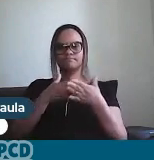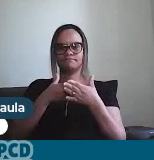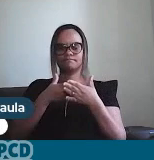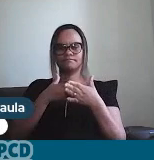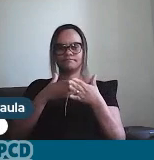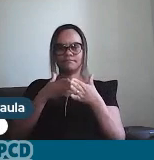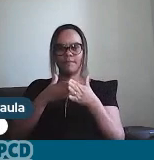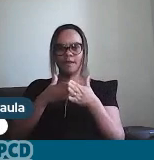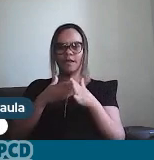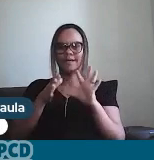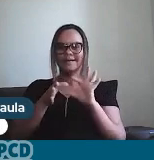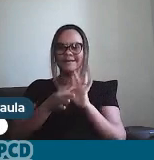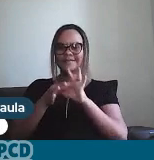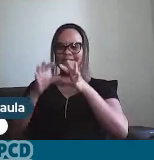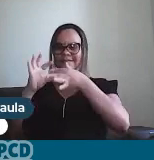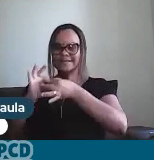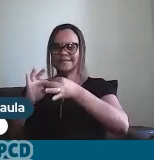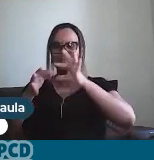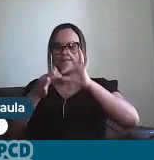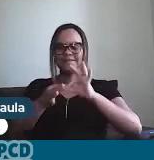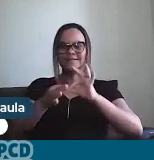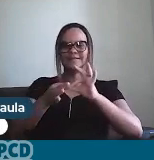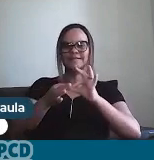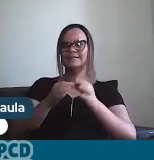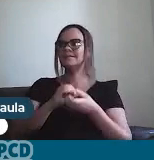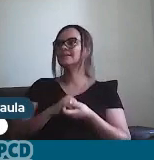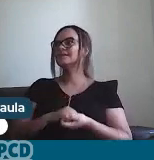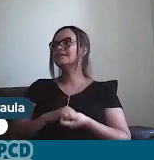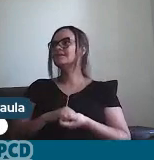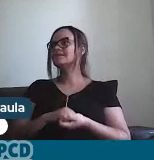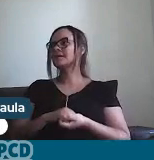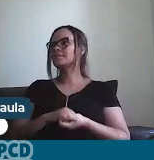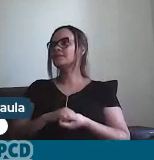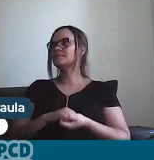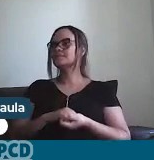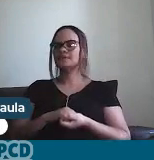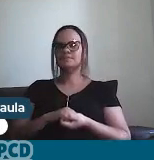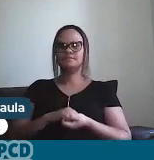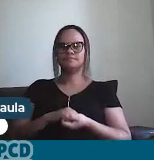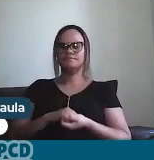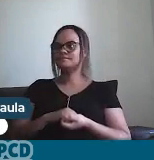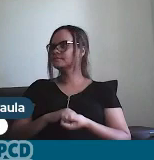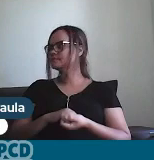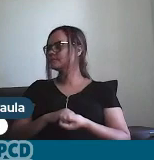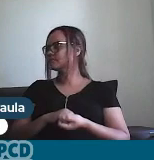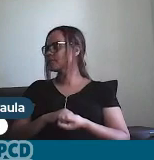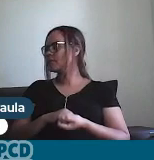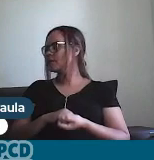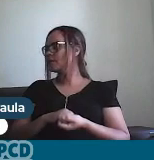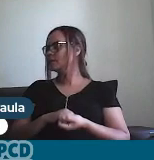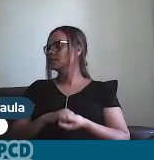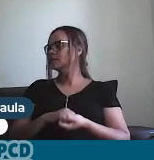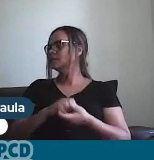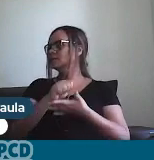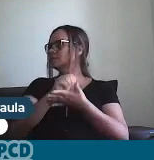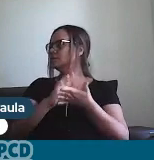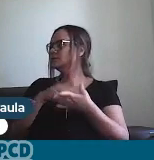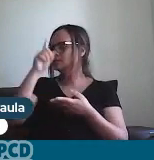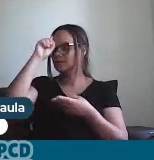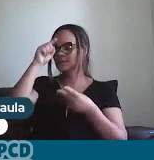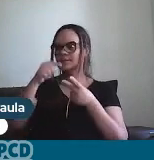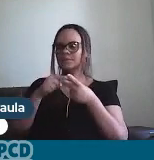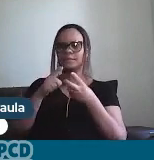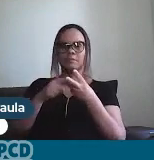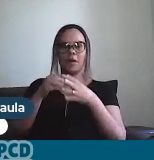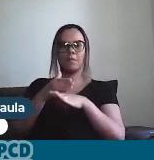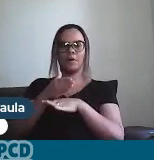fatores contextuais ali, pessoais, psicológicos, a limitação para atividades do dia a dia e para participação social.